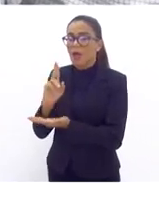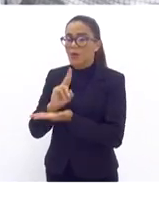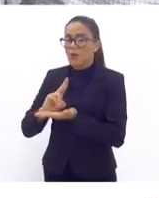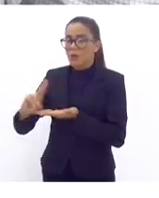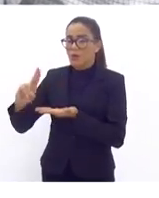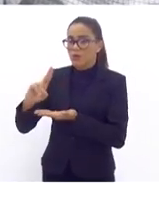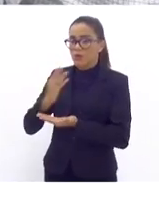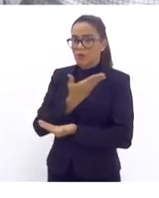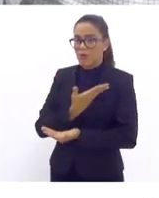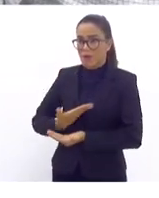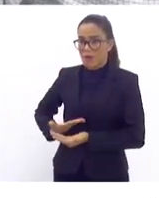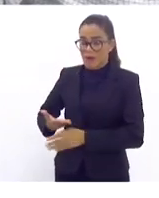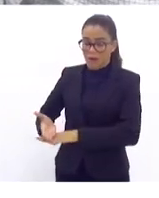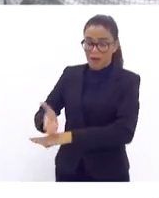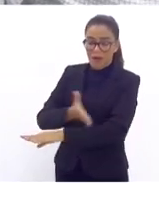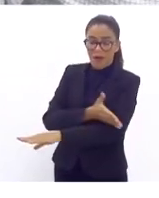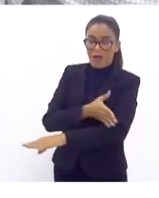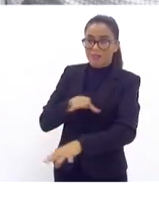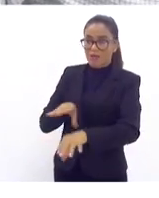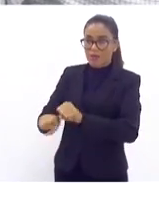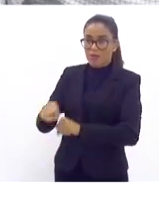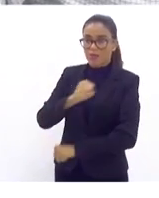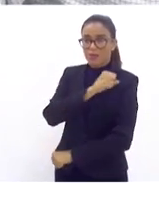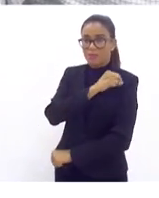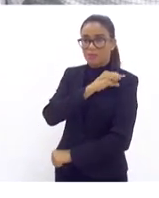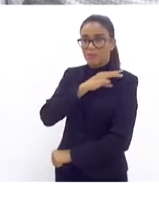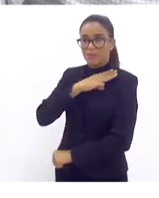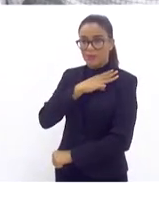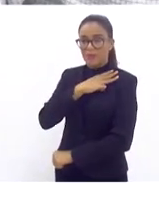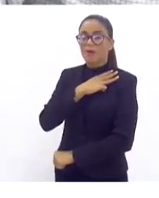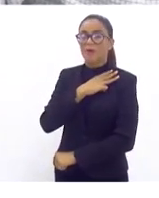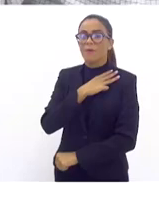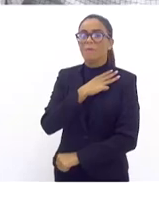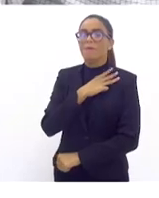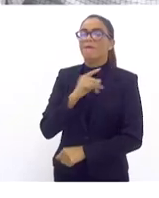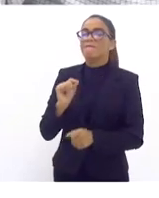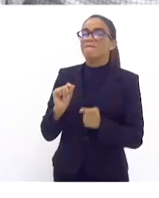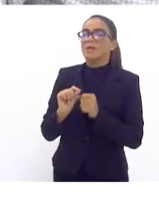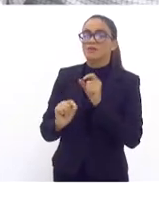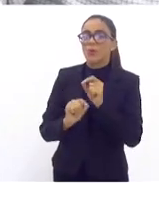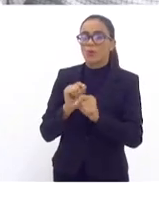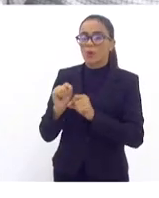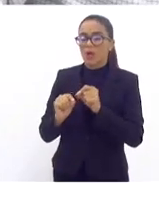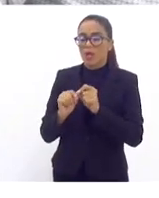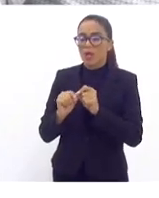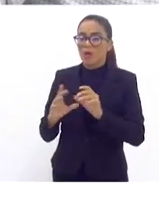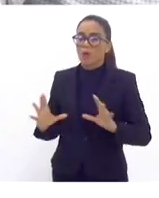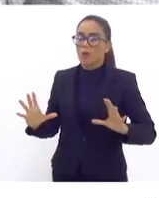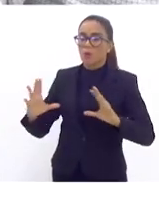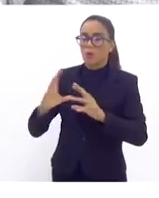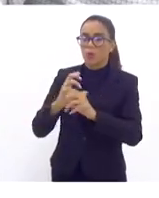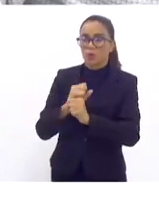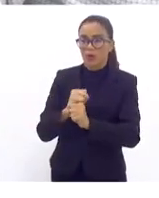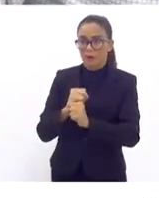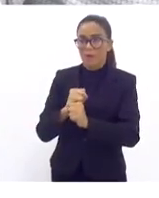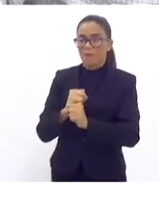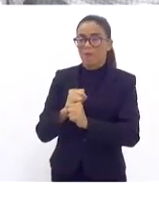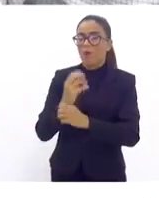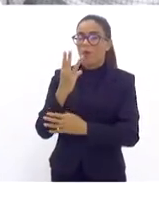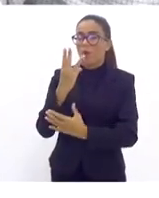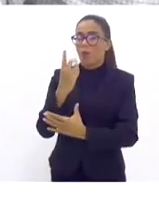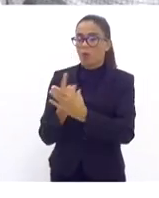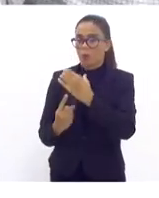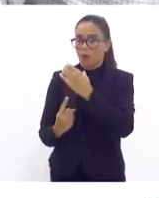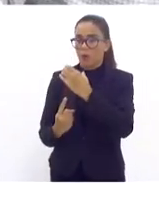antes de concluir o ensino médio, a realizar o supletivo para o pleno acesso à universidade, São casos raros. Então,